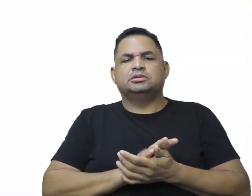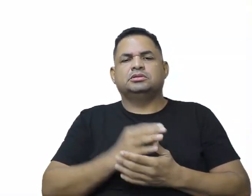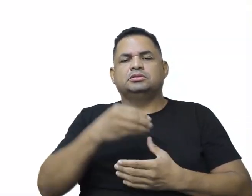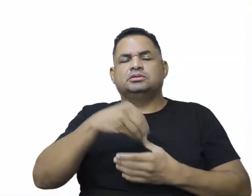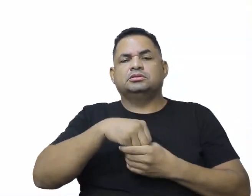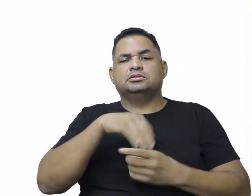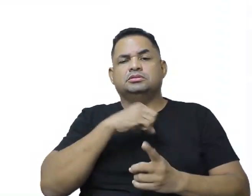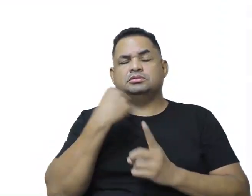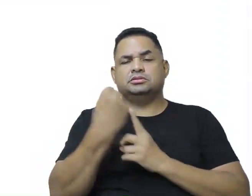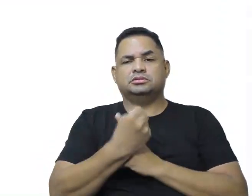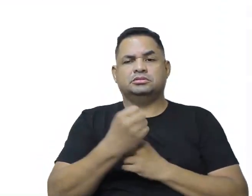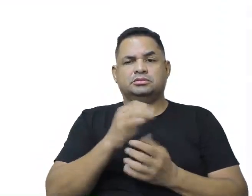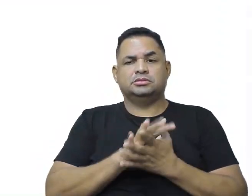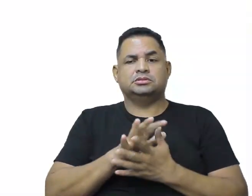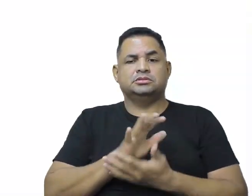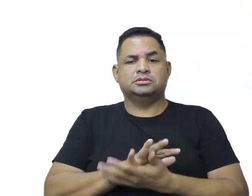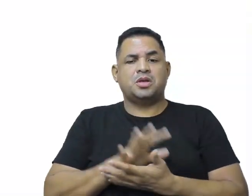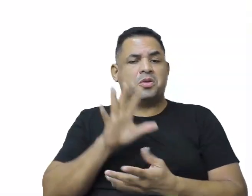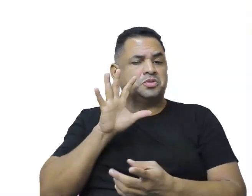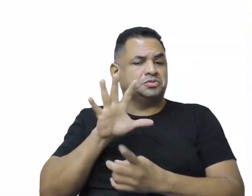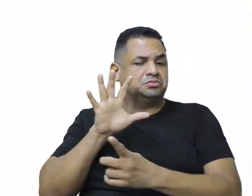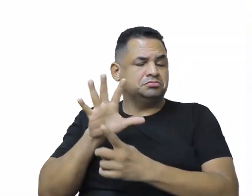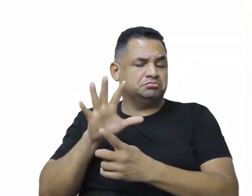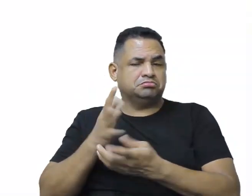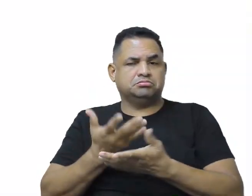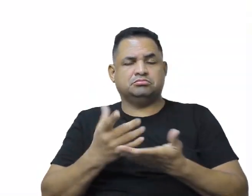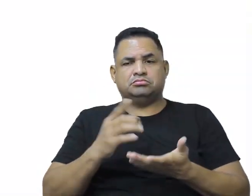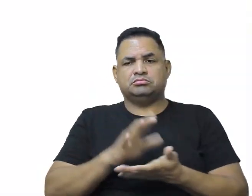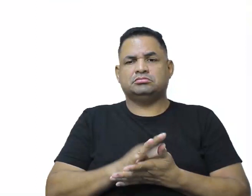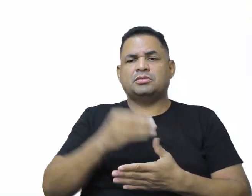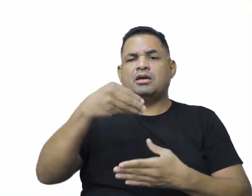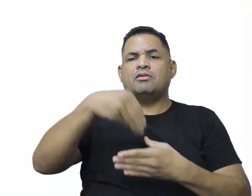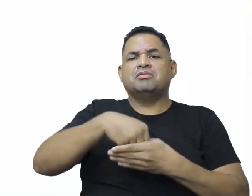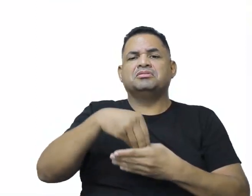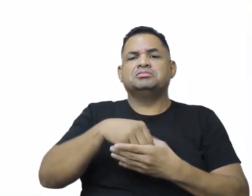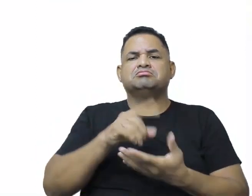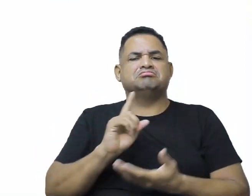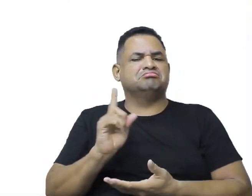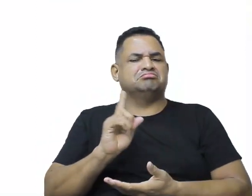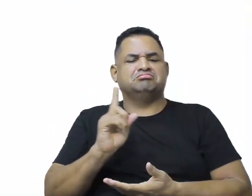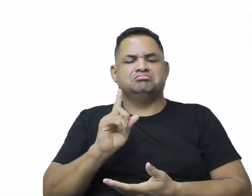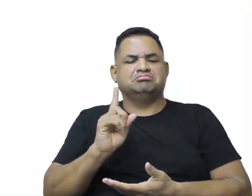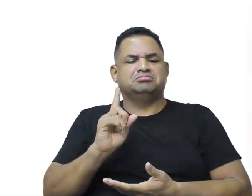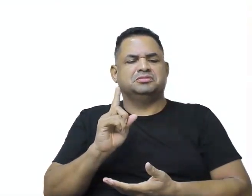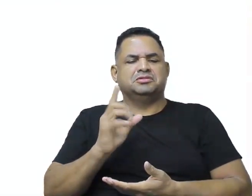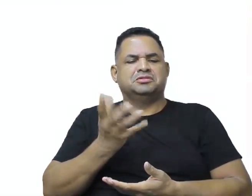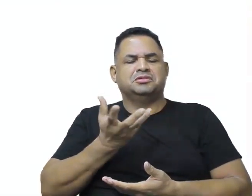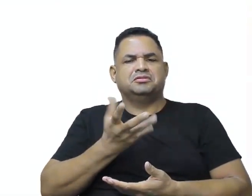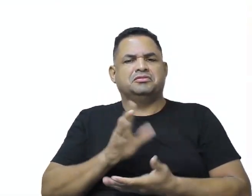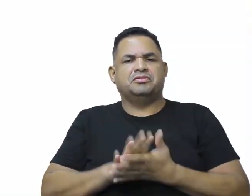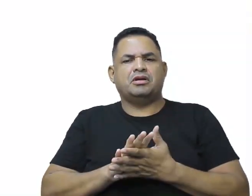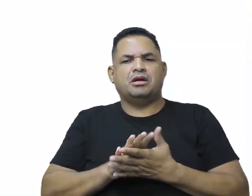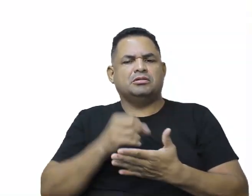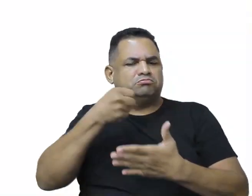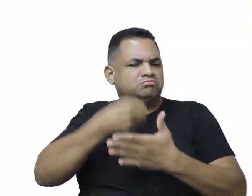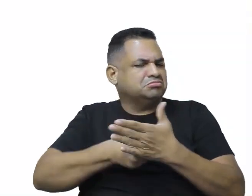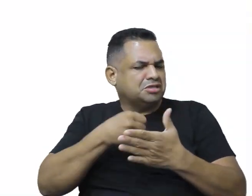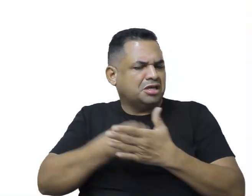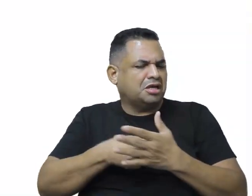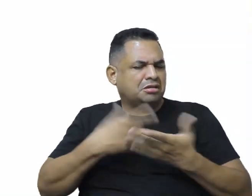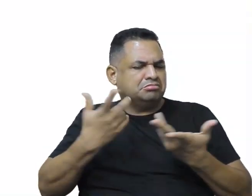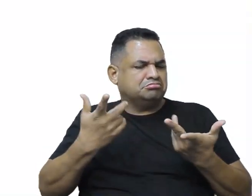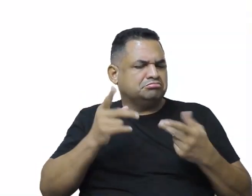diretamente atingido por ela e na maioria das vezes a gente tá voltando em quem não vai atender os nossos interesses né